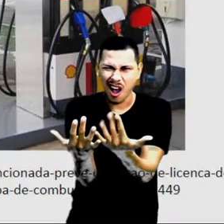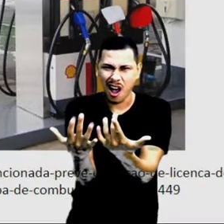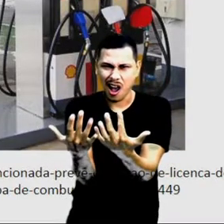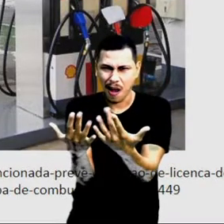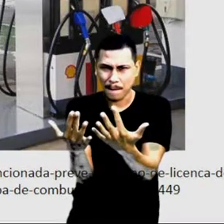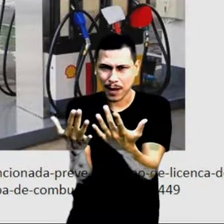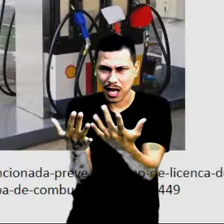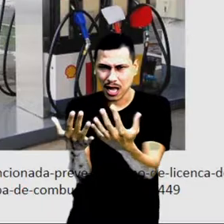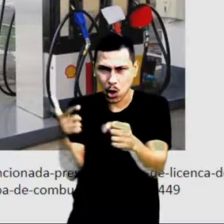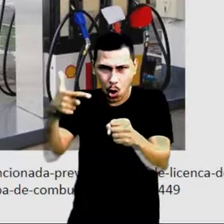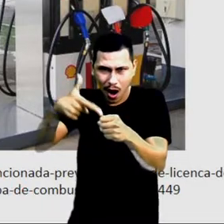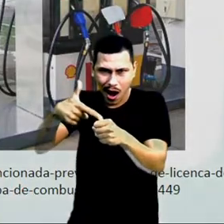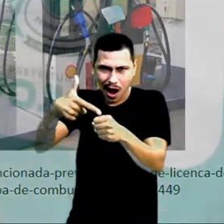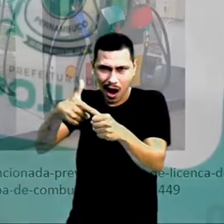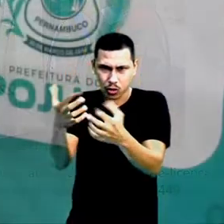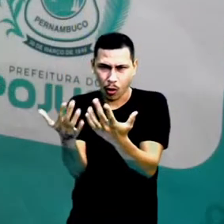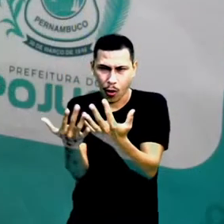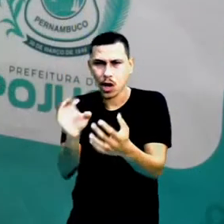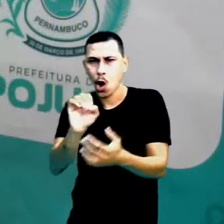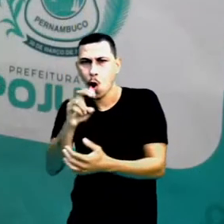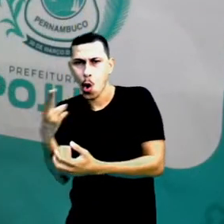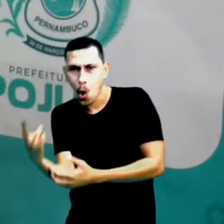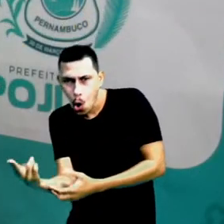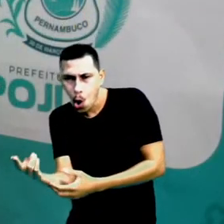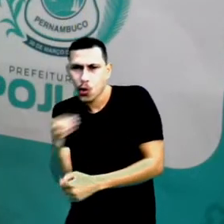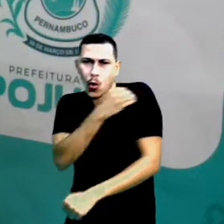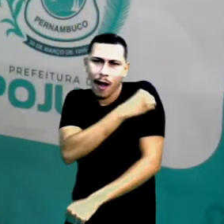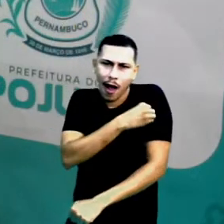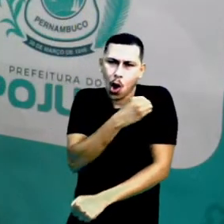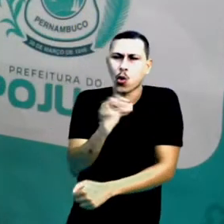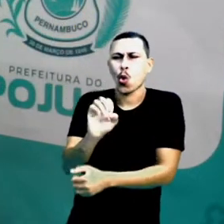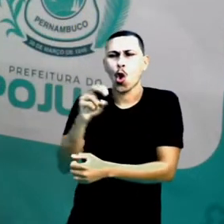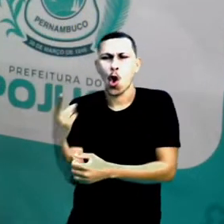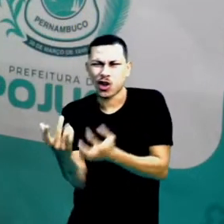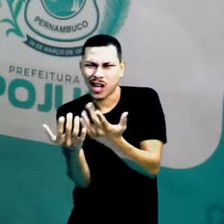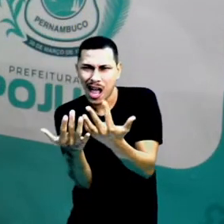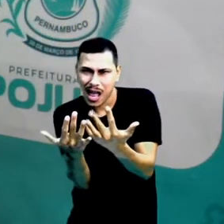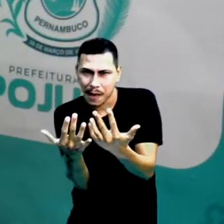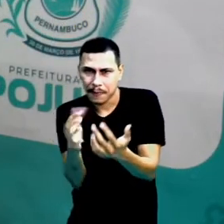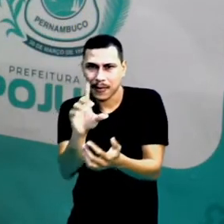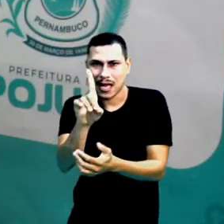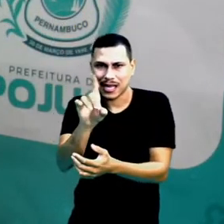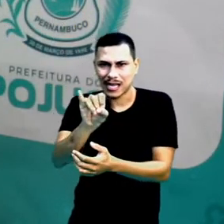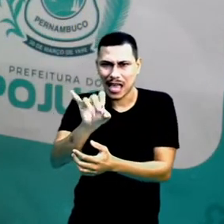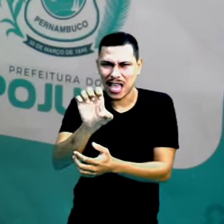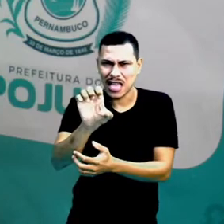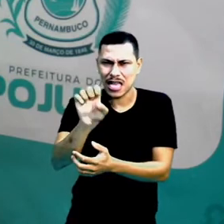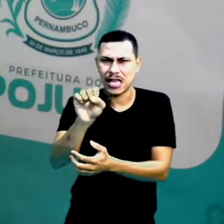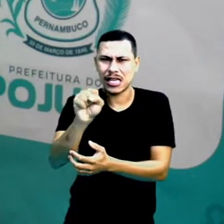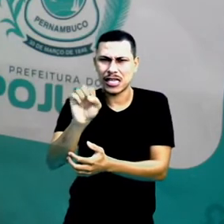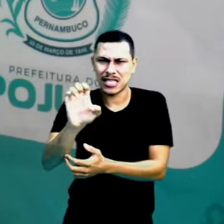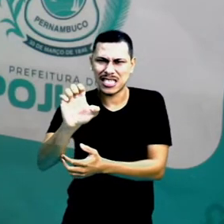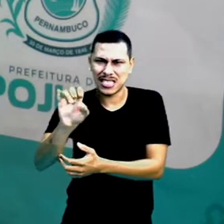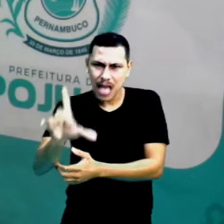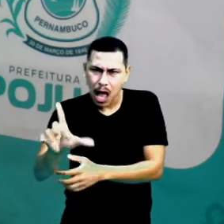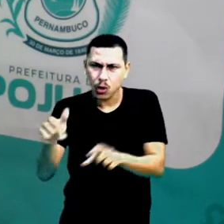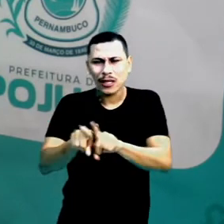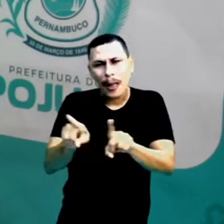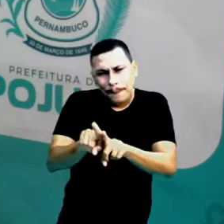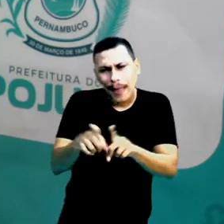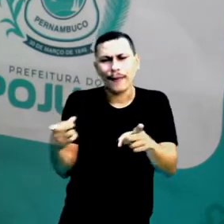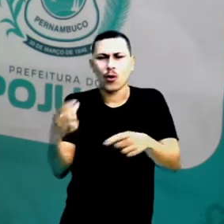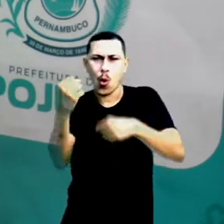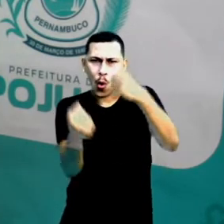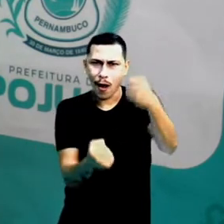que é colocado lá, a gasolina, o álcool, o diesel. Ou então o gás, né, que a gente também tem carro a gás natural, ele vai queimando esse combustível